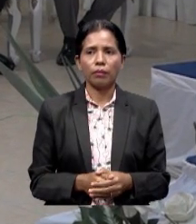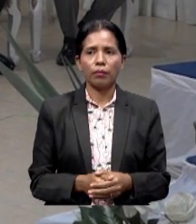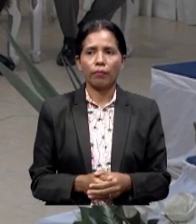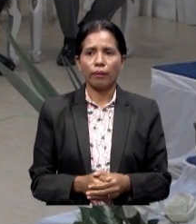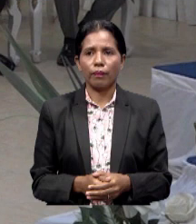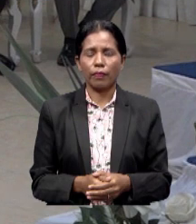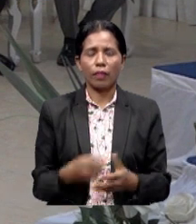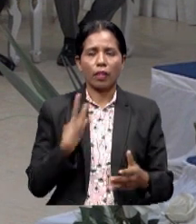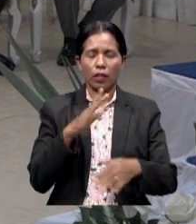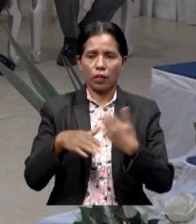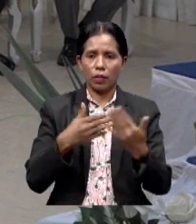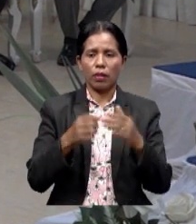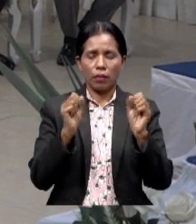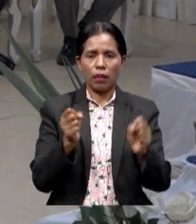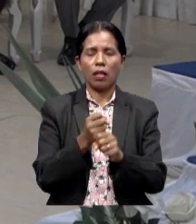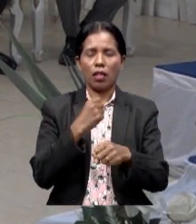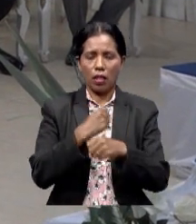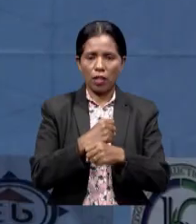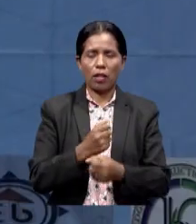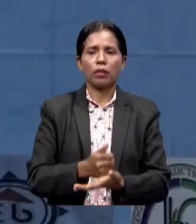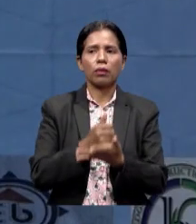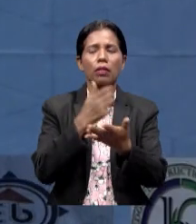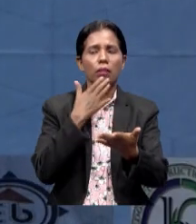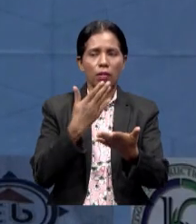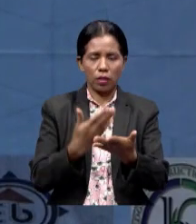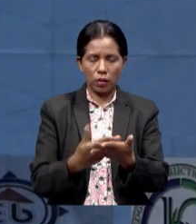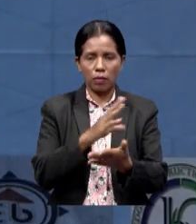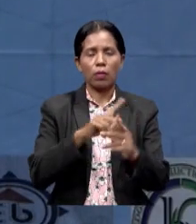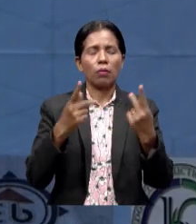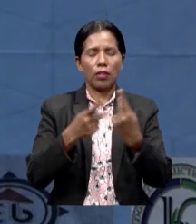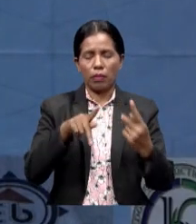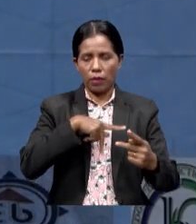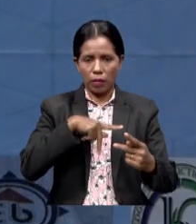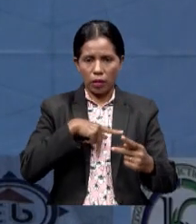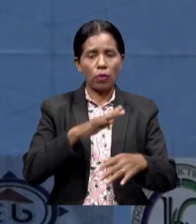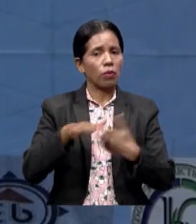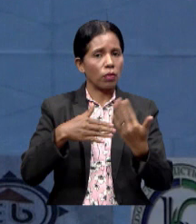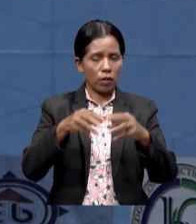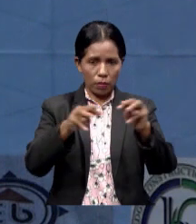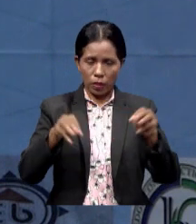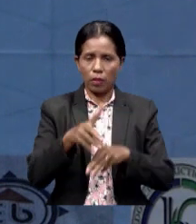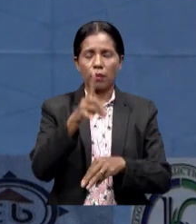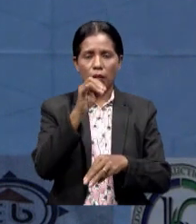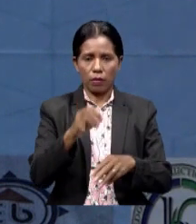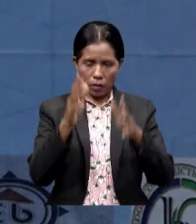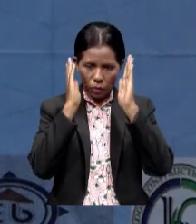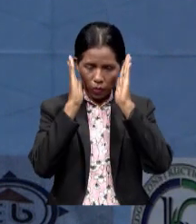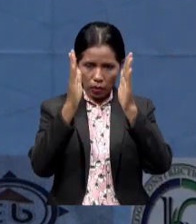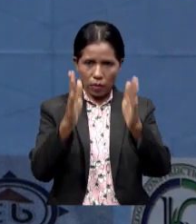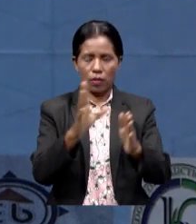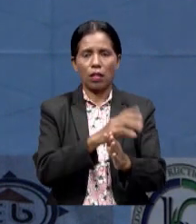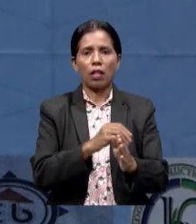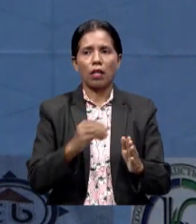Atu ite hotu pele halo atendimento nebe dia pa sektor privado sir hotu munisipi dili. Ormata sisai munisipi dili